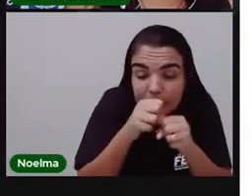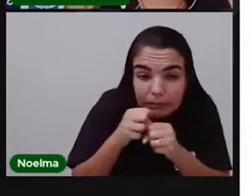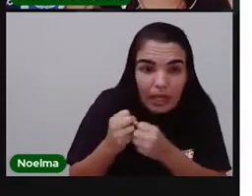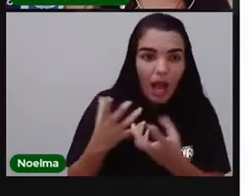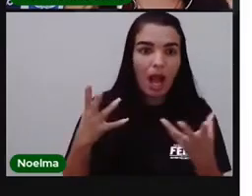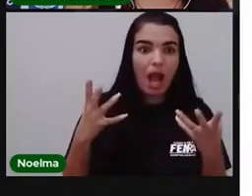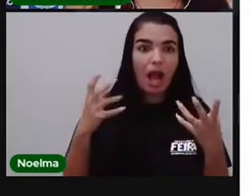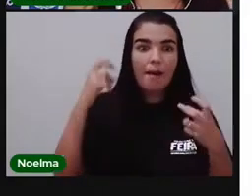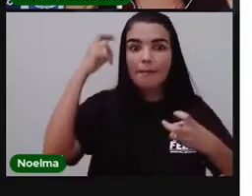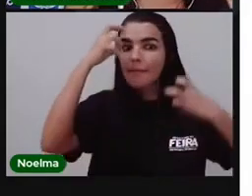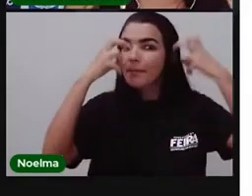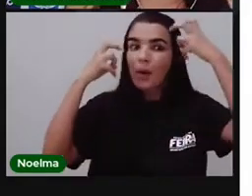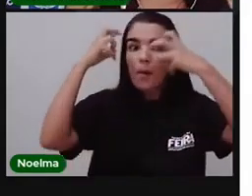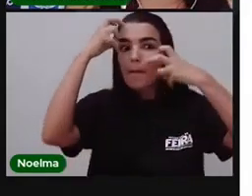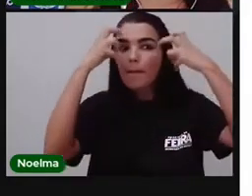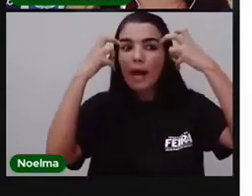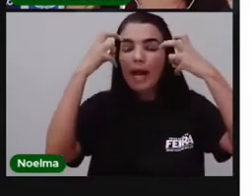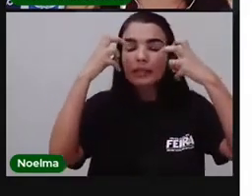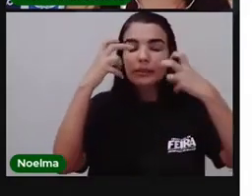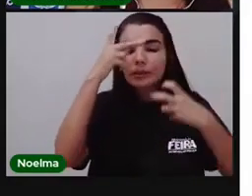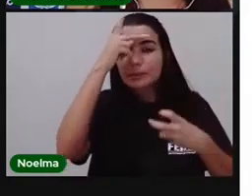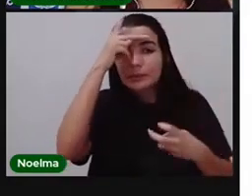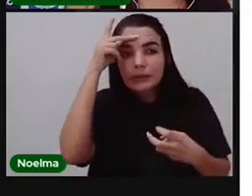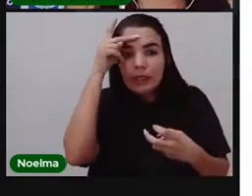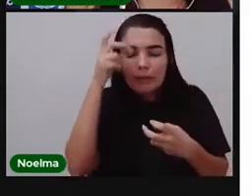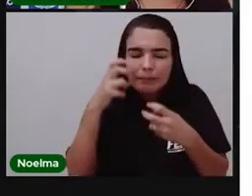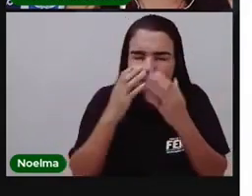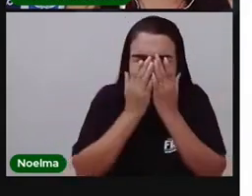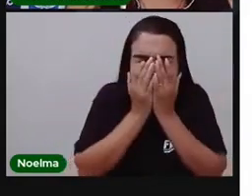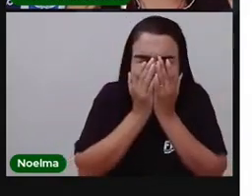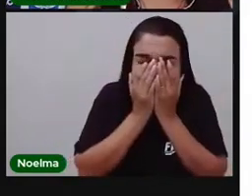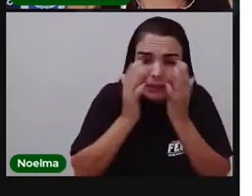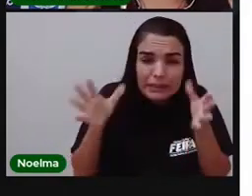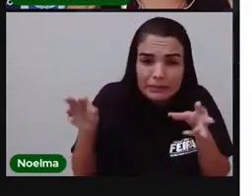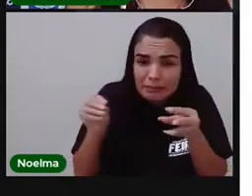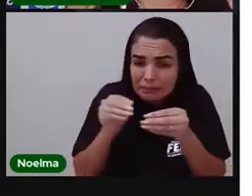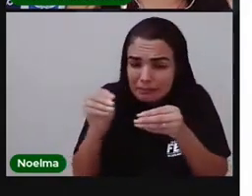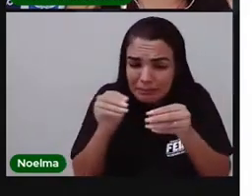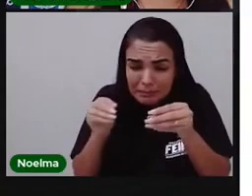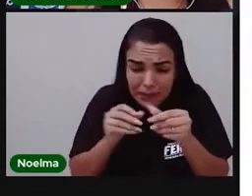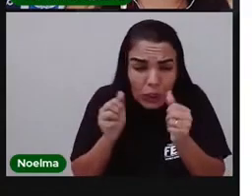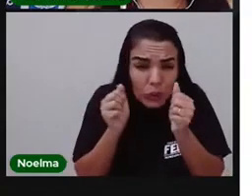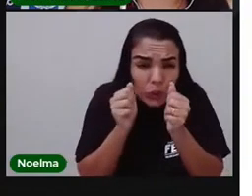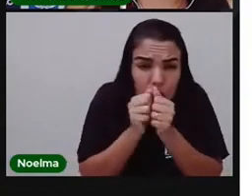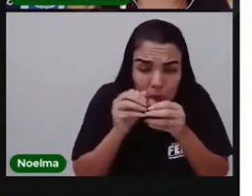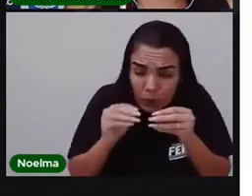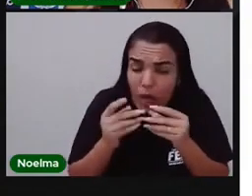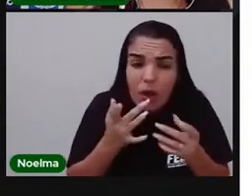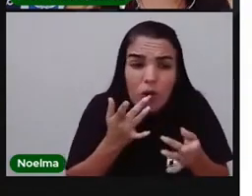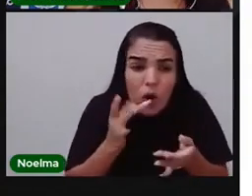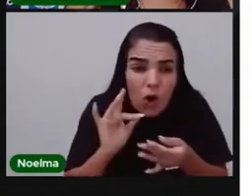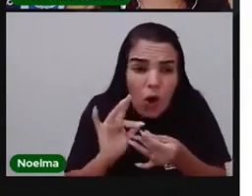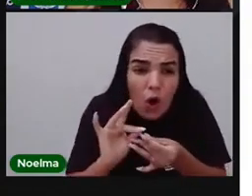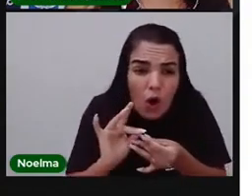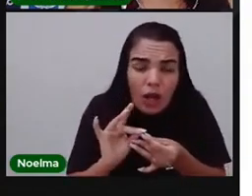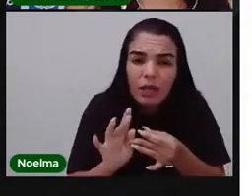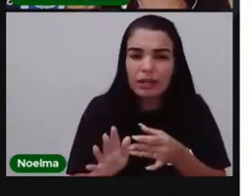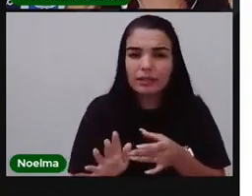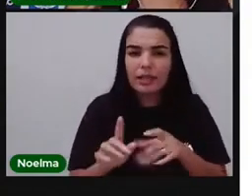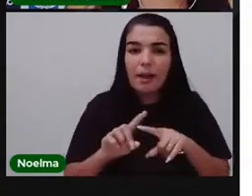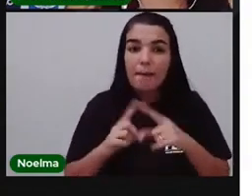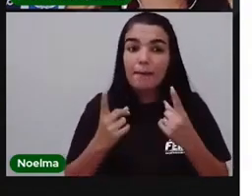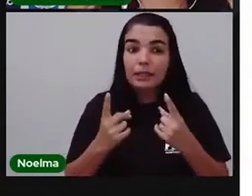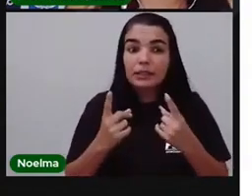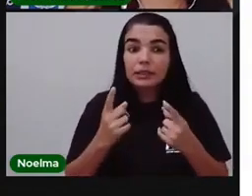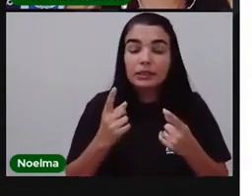o mensageiro foi juntando as sete peças a fim de remontar o quadrado. Enquanto tentava